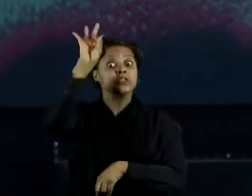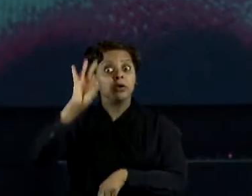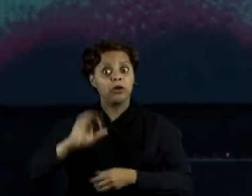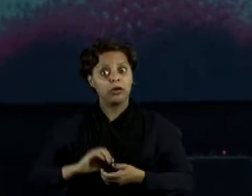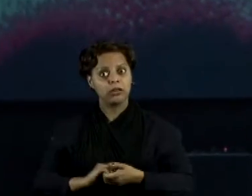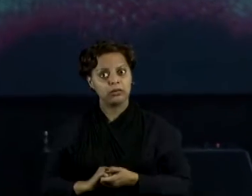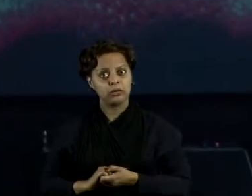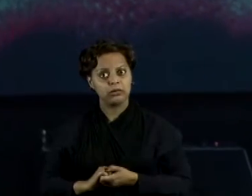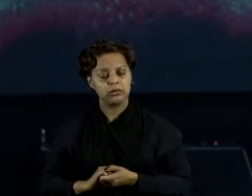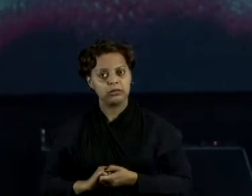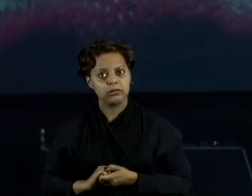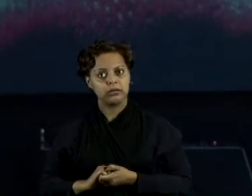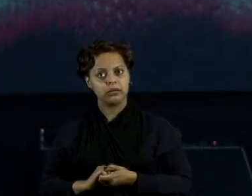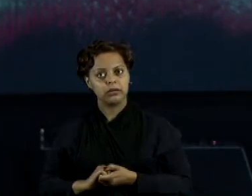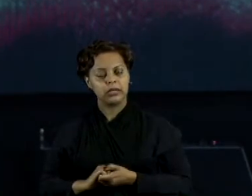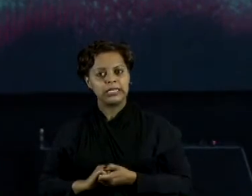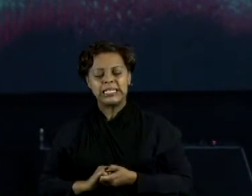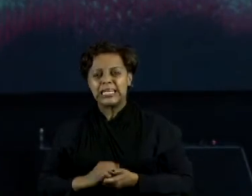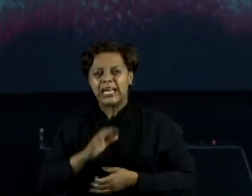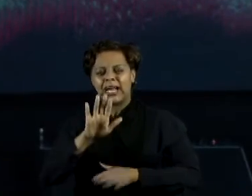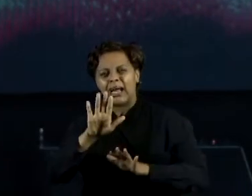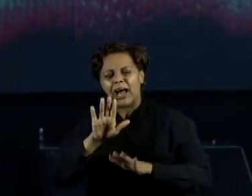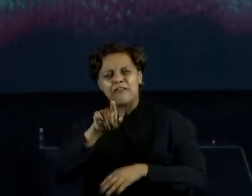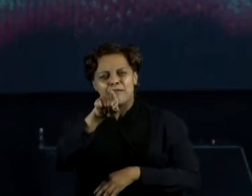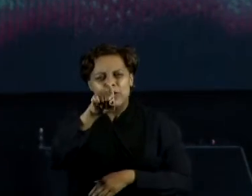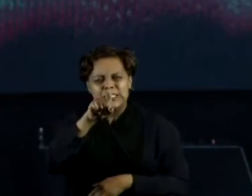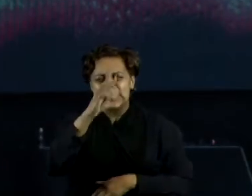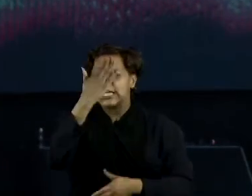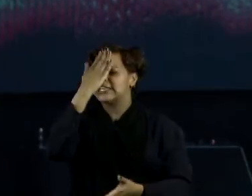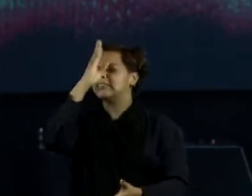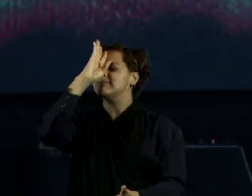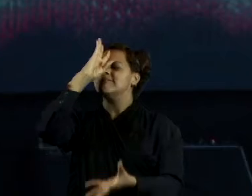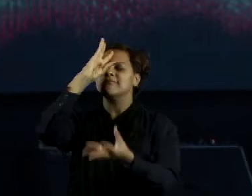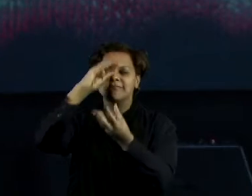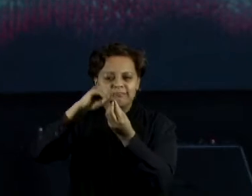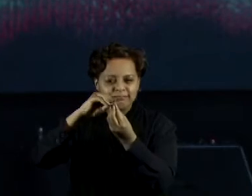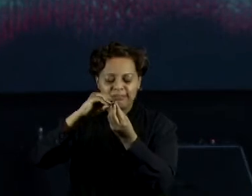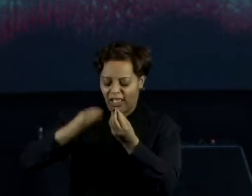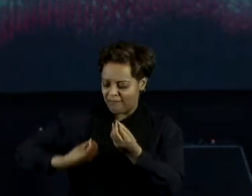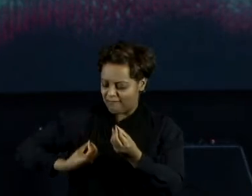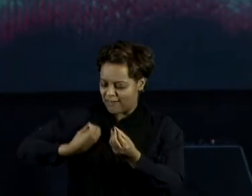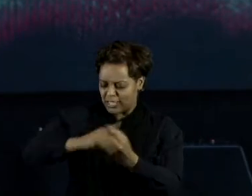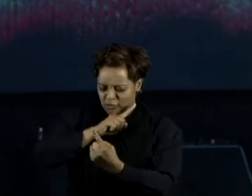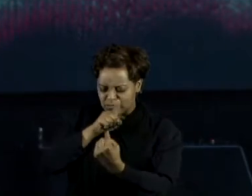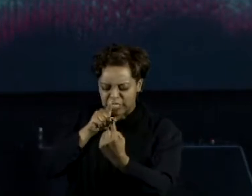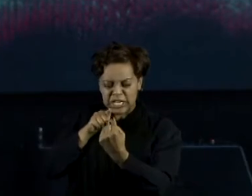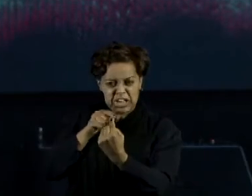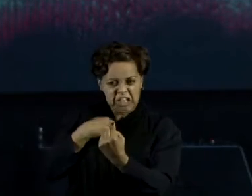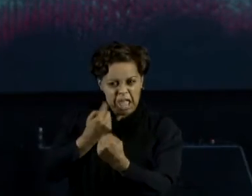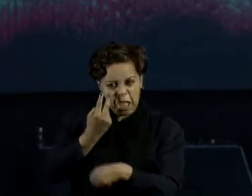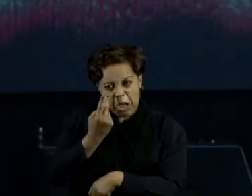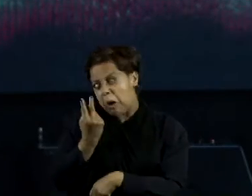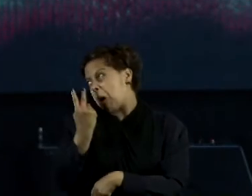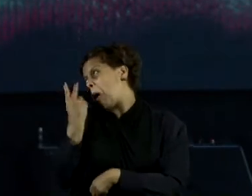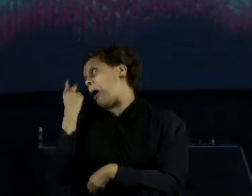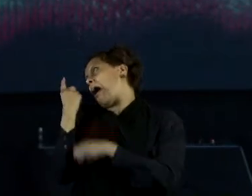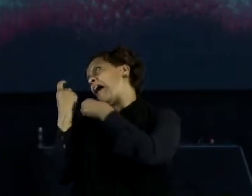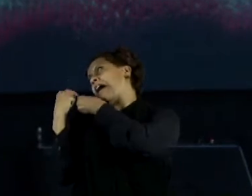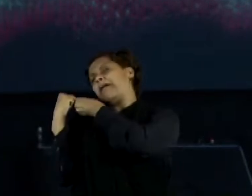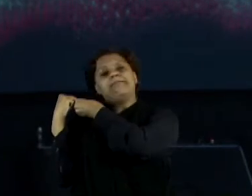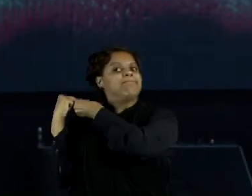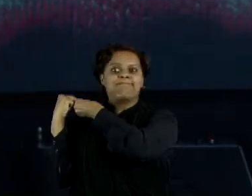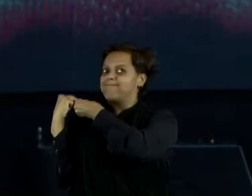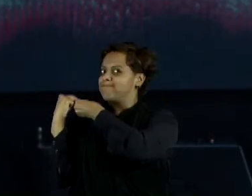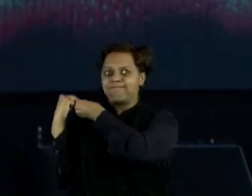Quando alguém compreende o poder do propósito, não olha para trás. Jesus está falando,